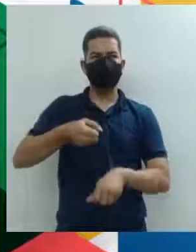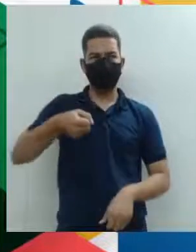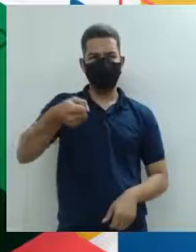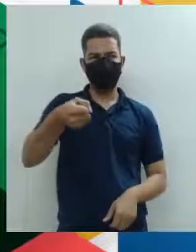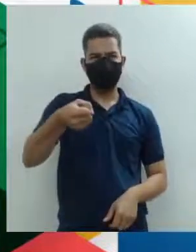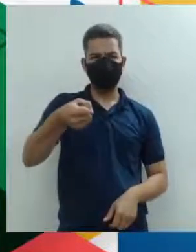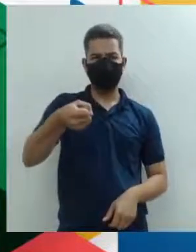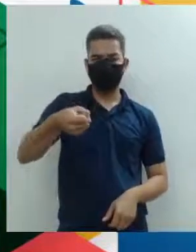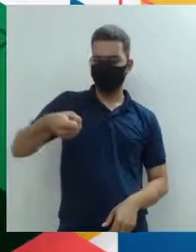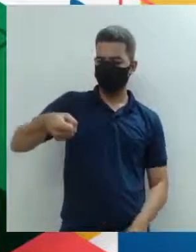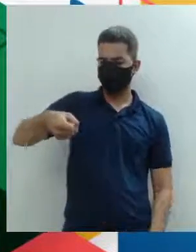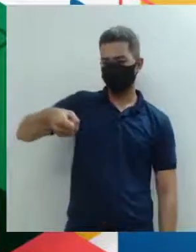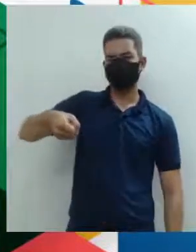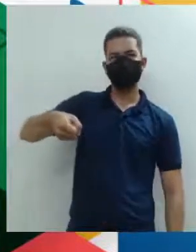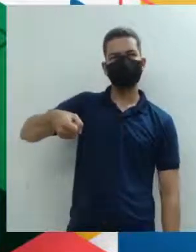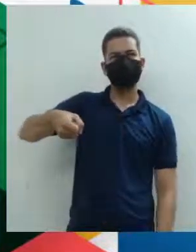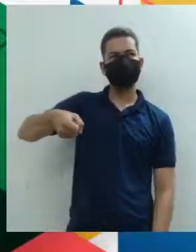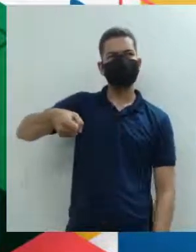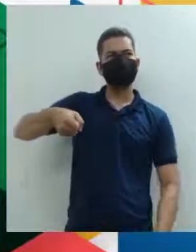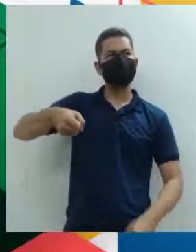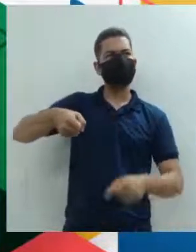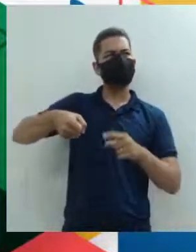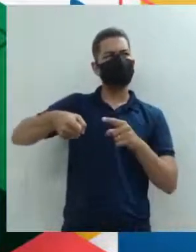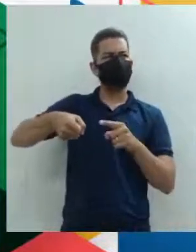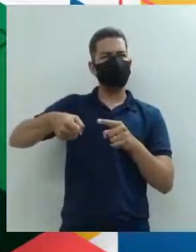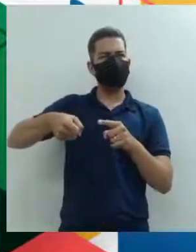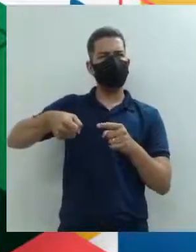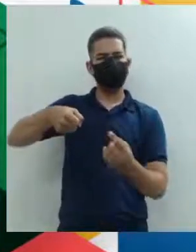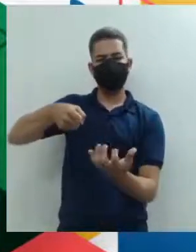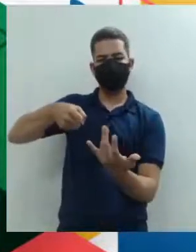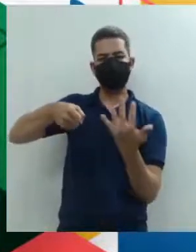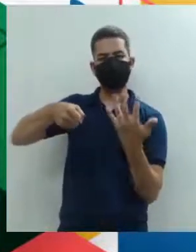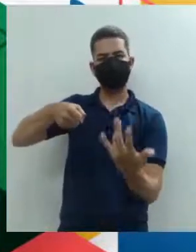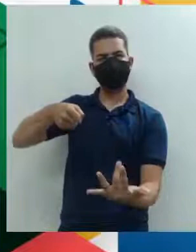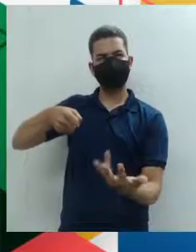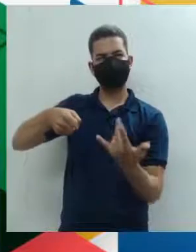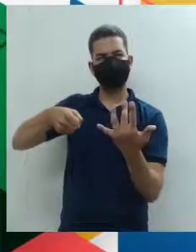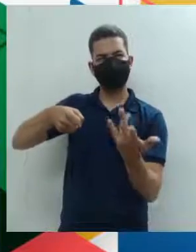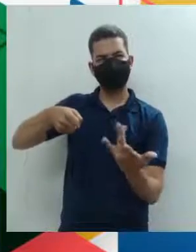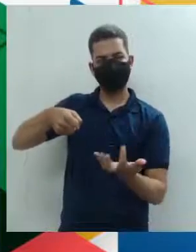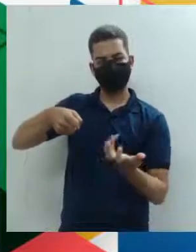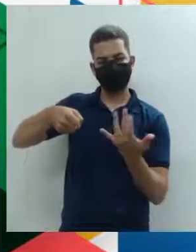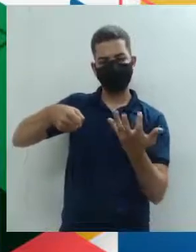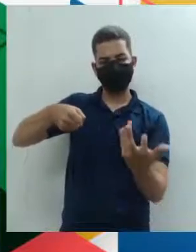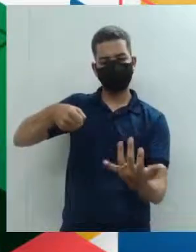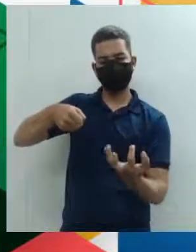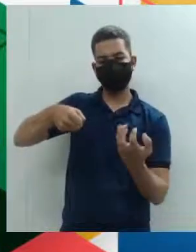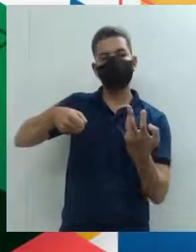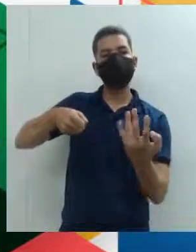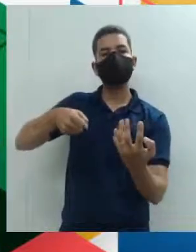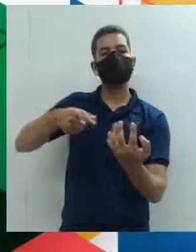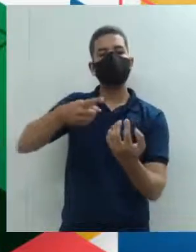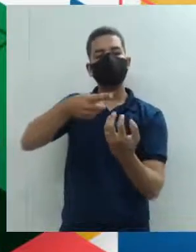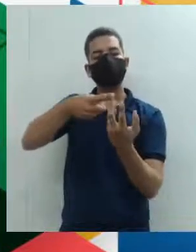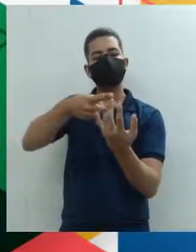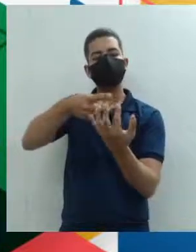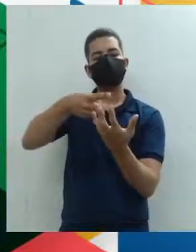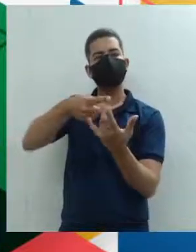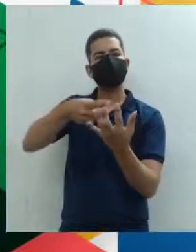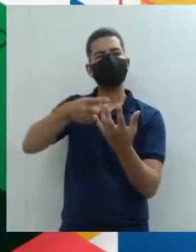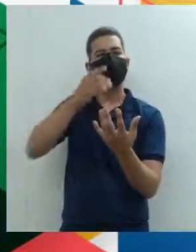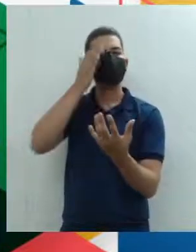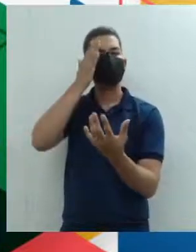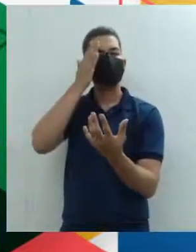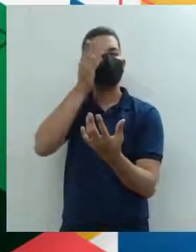está segurando lá, e ele colocou essa barra de ferro numa chama ali e começou a aquecer, né? Logicamente, se você já cozinhou,